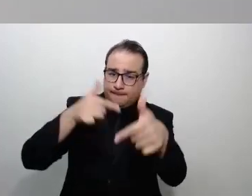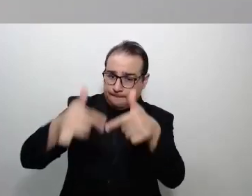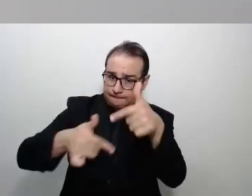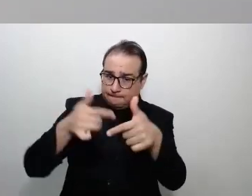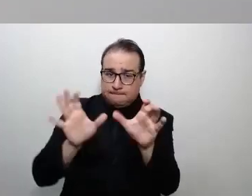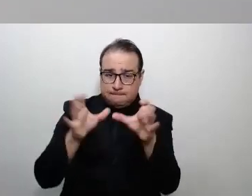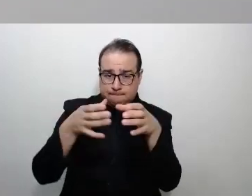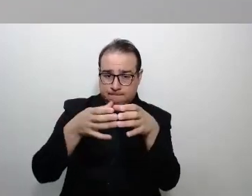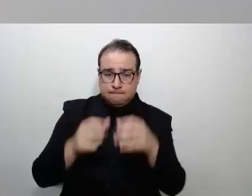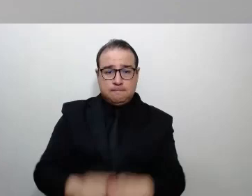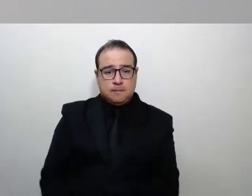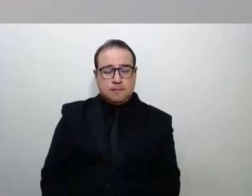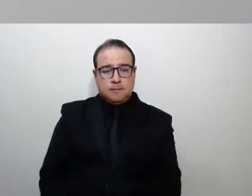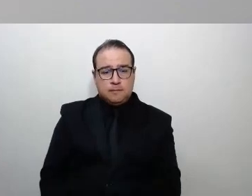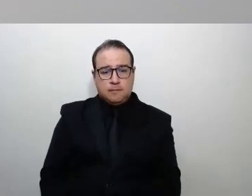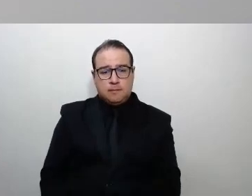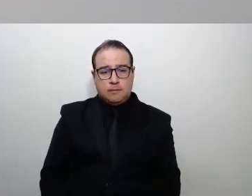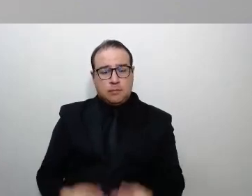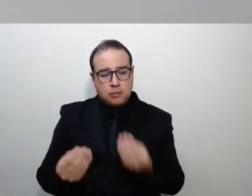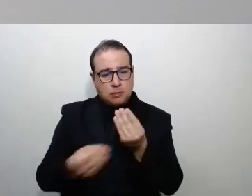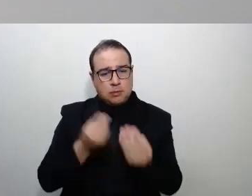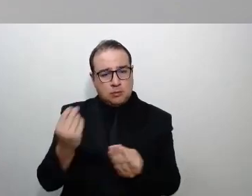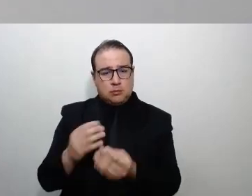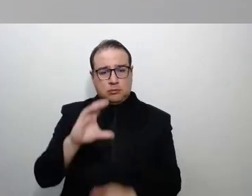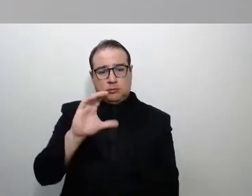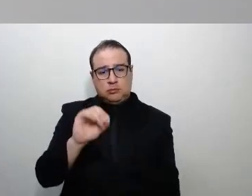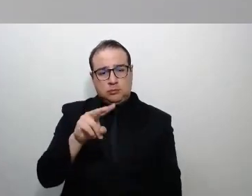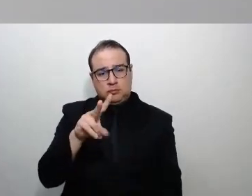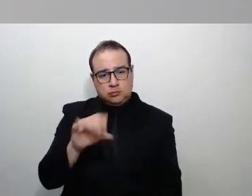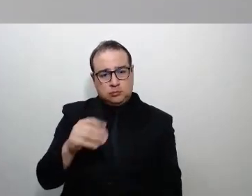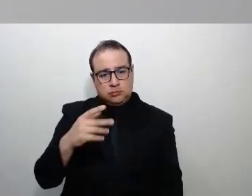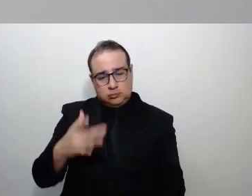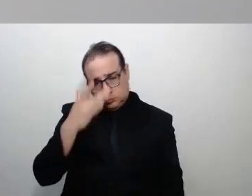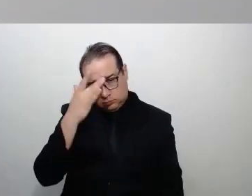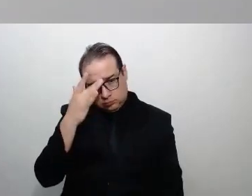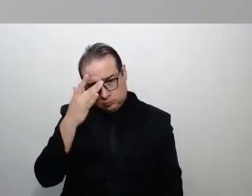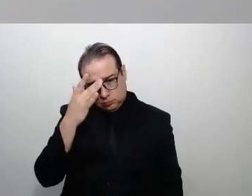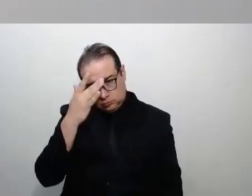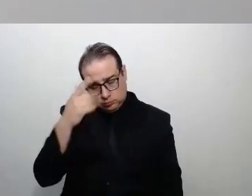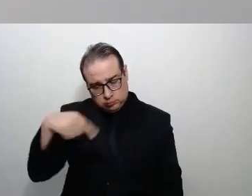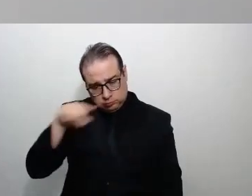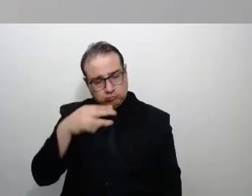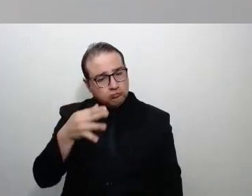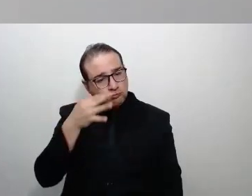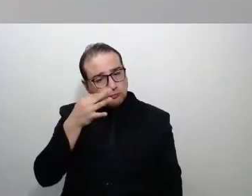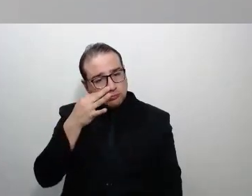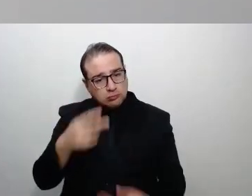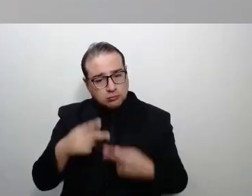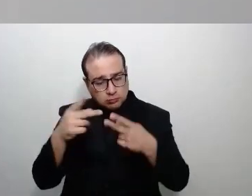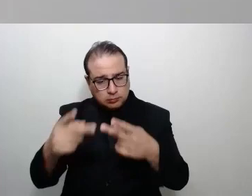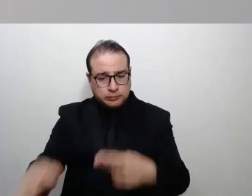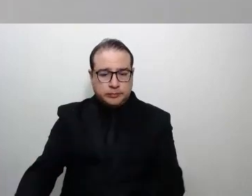por força de convênio às vezes vamos nós pessoalmente fazer a correção Mas essa é a ideia